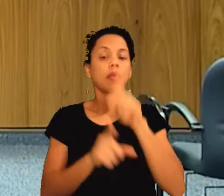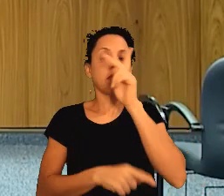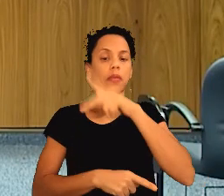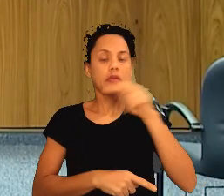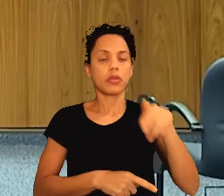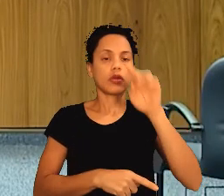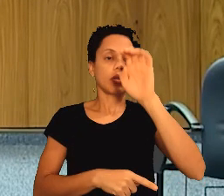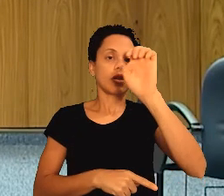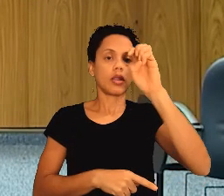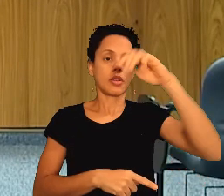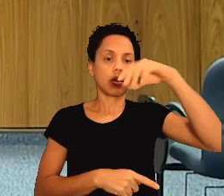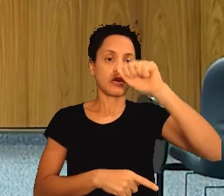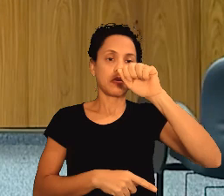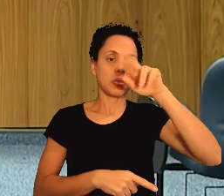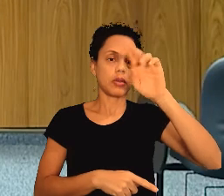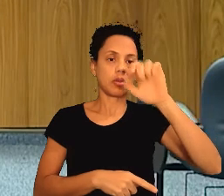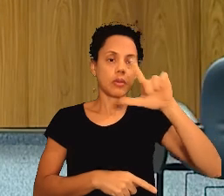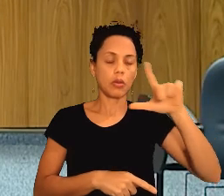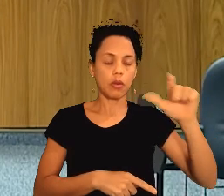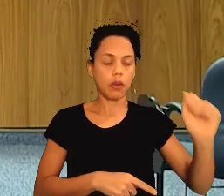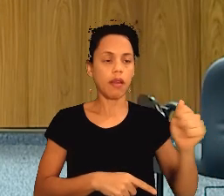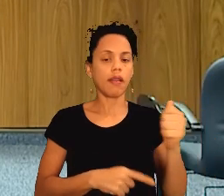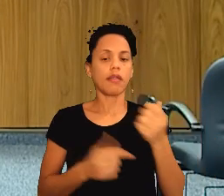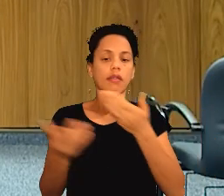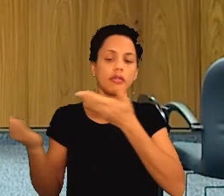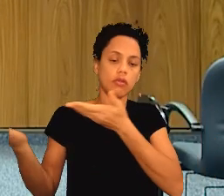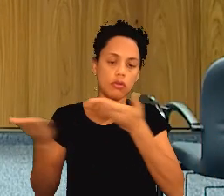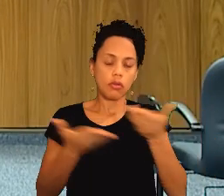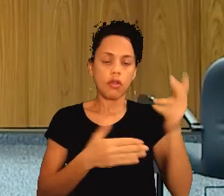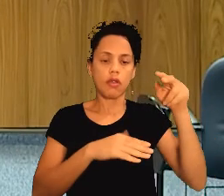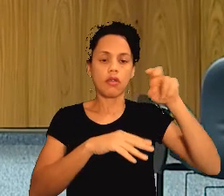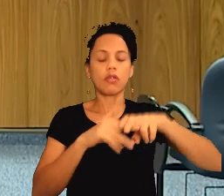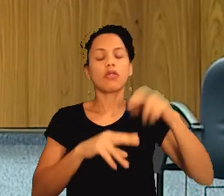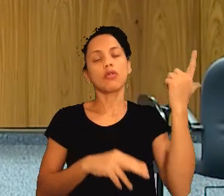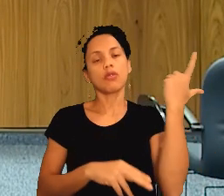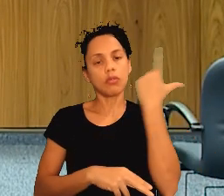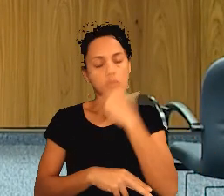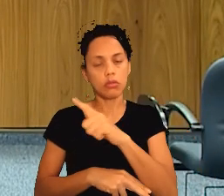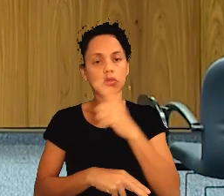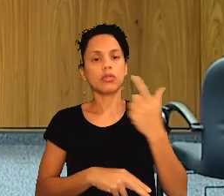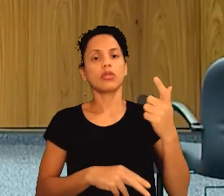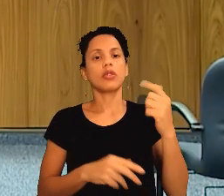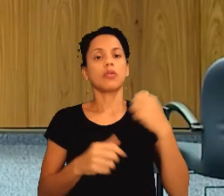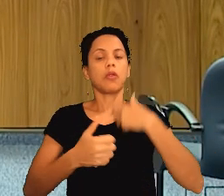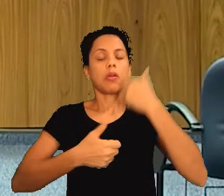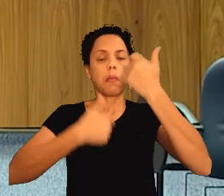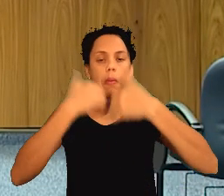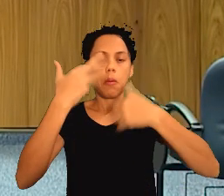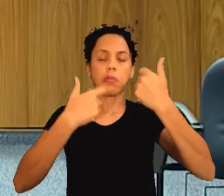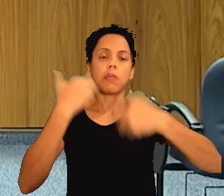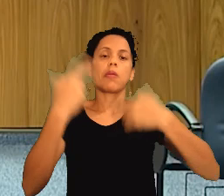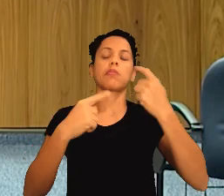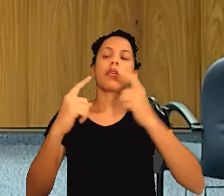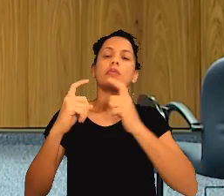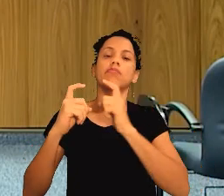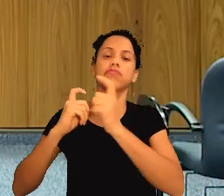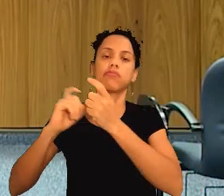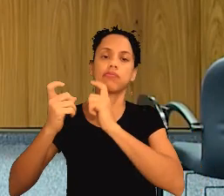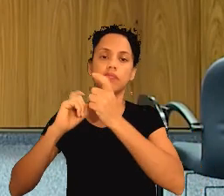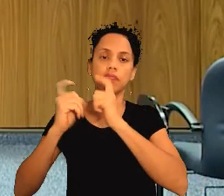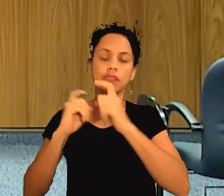da Cunha por ter chegado, porque acho que a gente pode avançar um pouco mais em alguns debates propriamente antropológicos sobre o que está